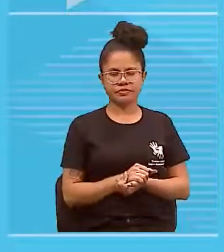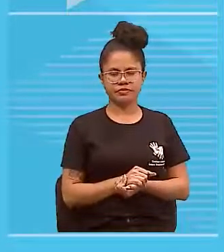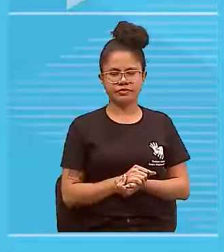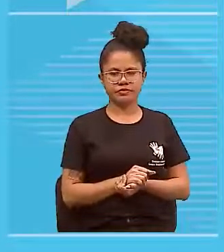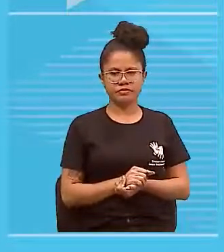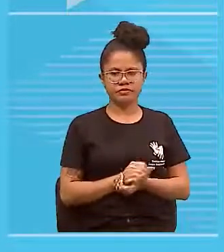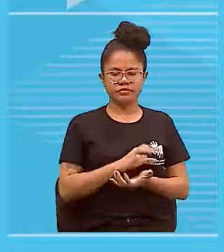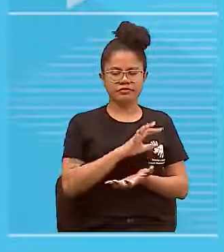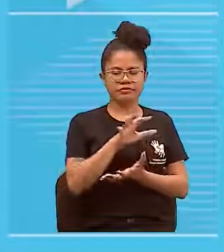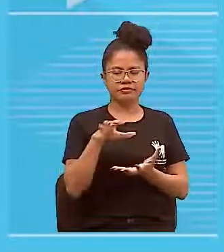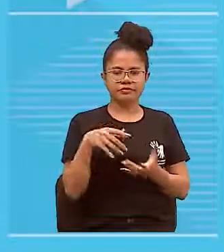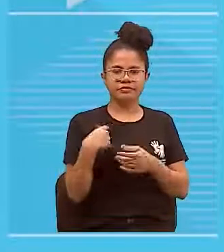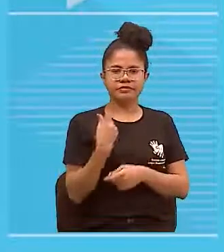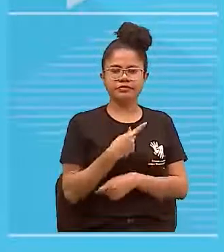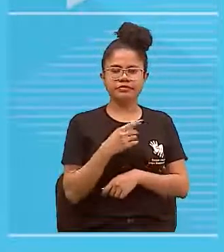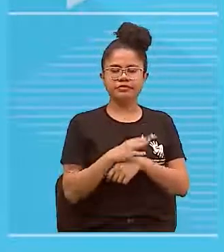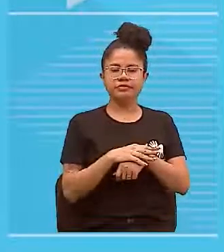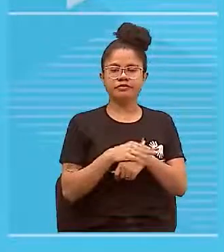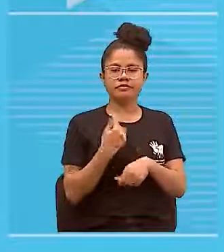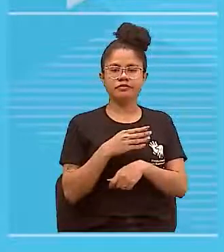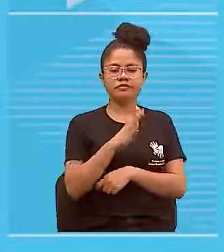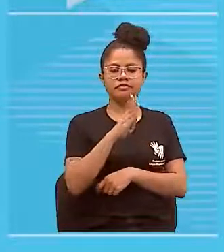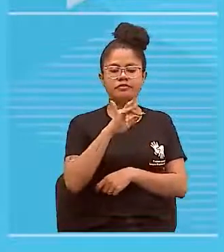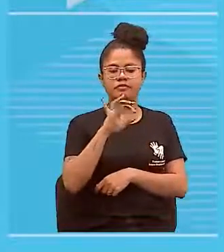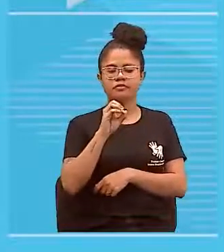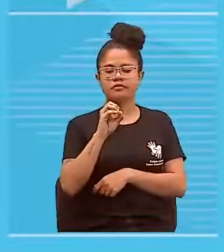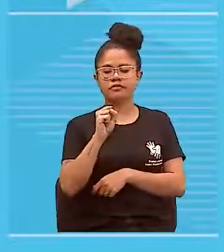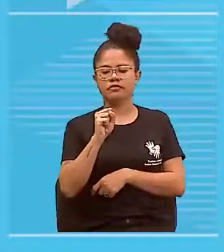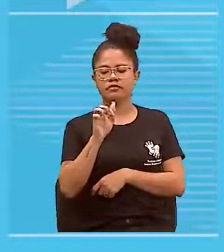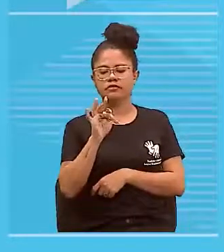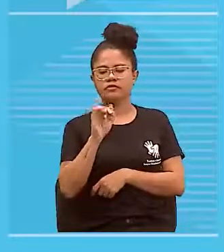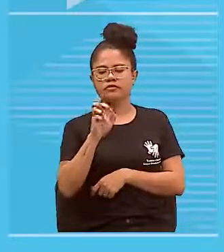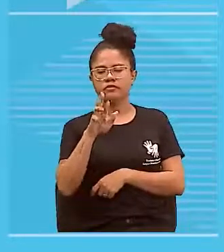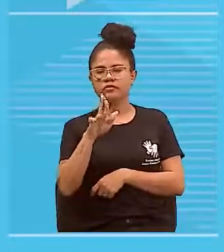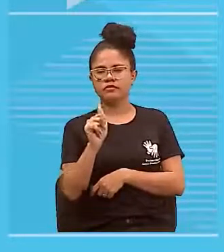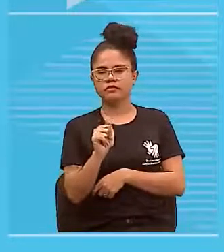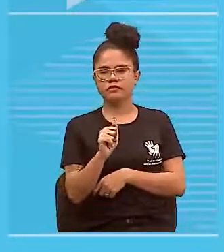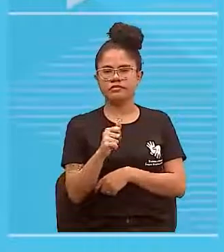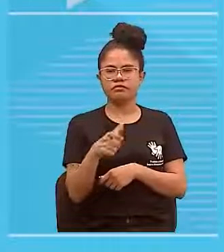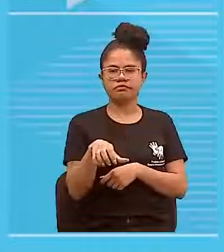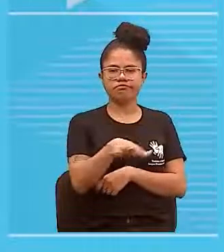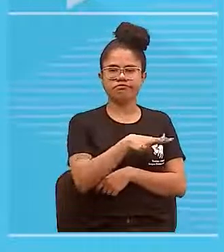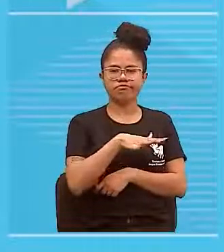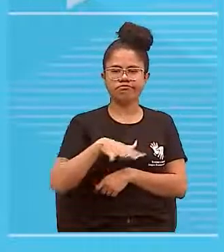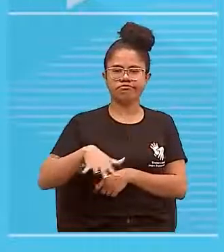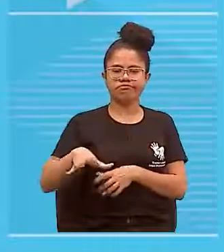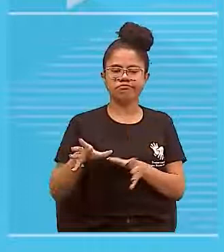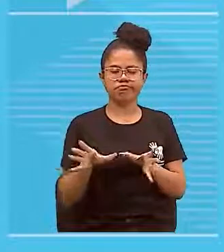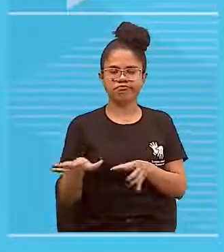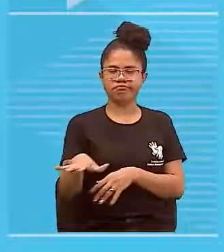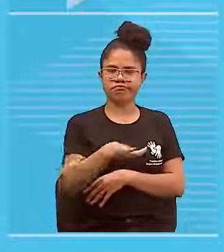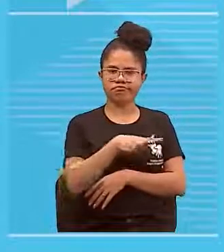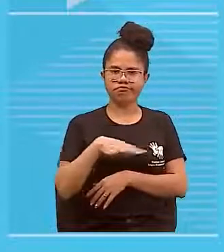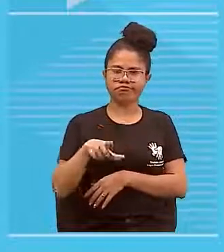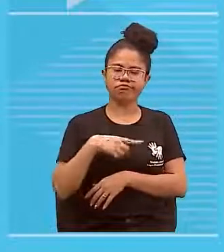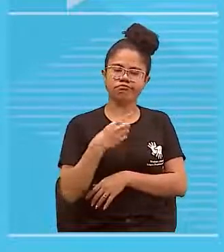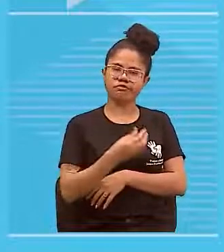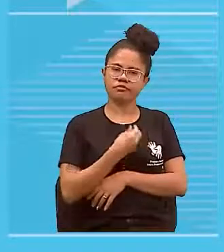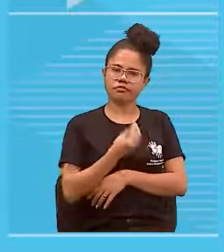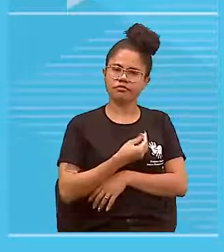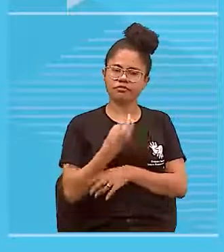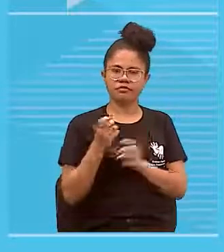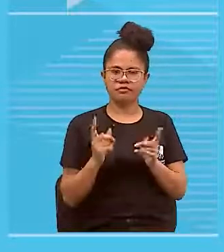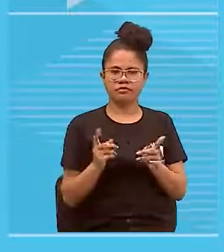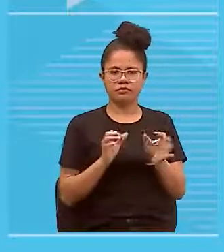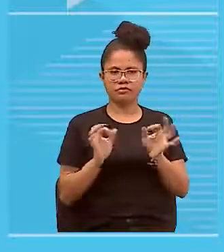tem vida, é o que a gente chama de biosfera. Então, isso é a compreensão que a gente tem de níveis de organização